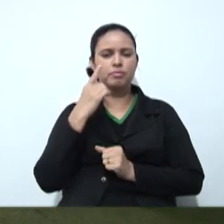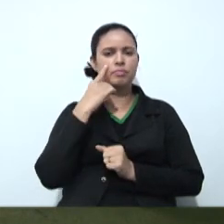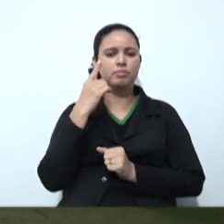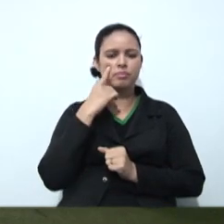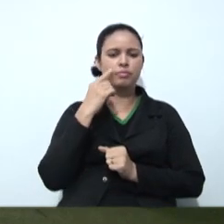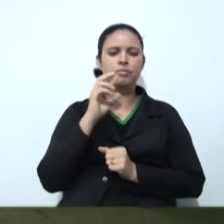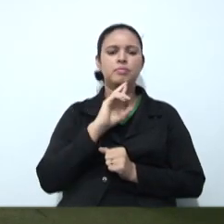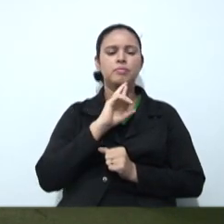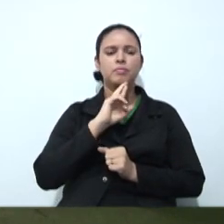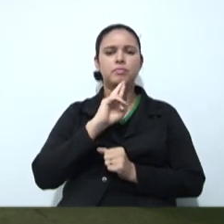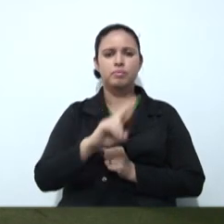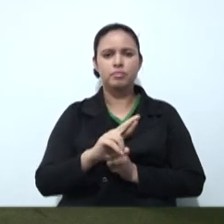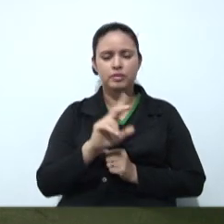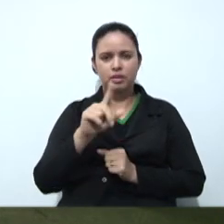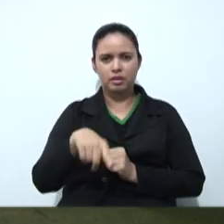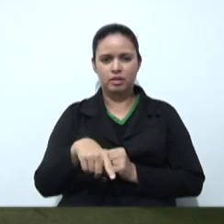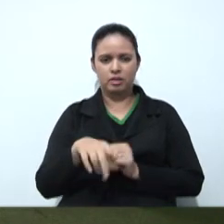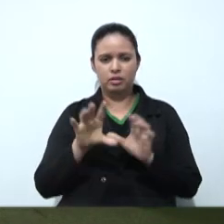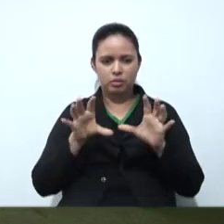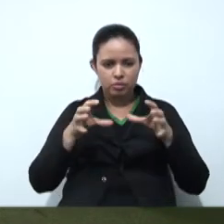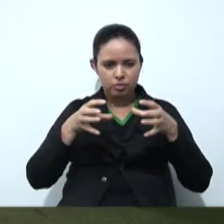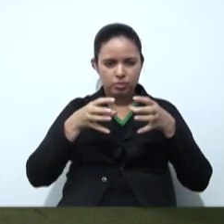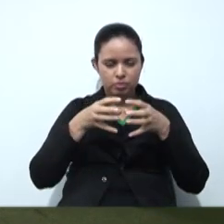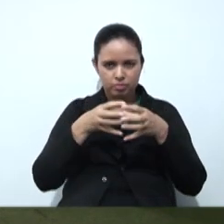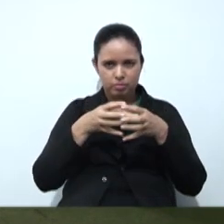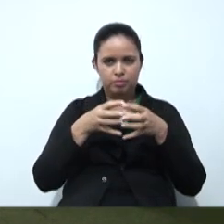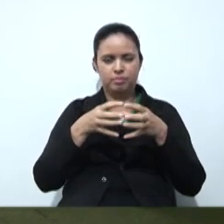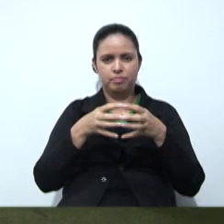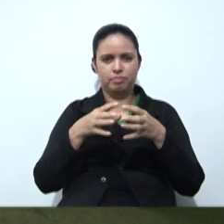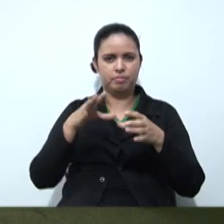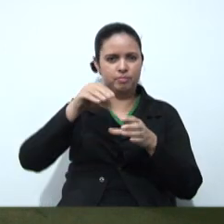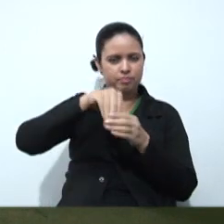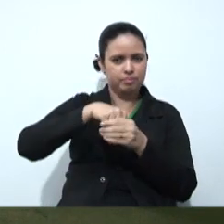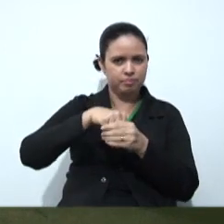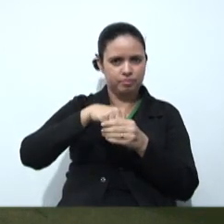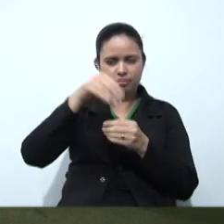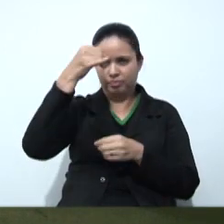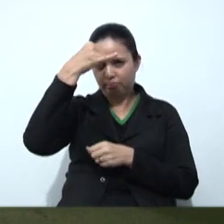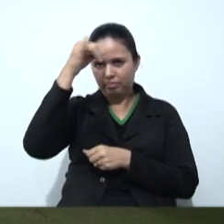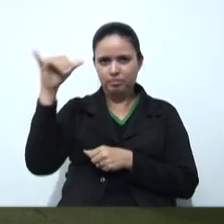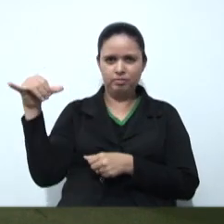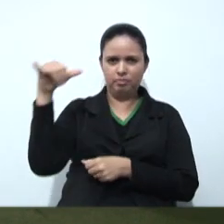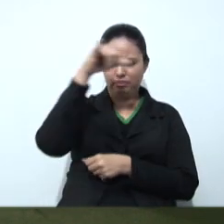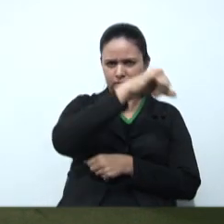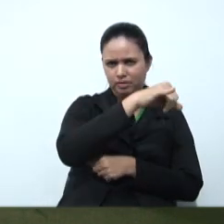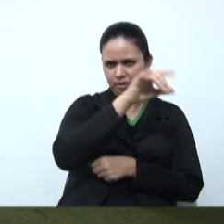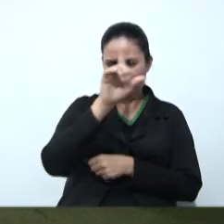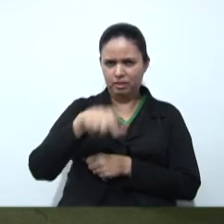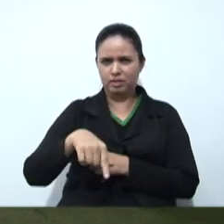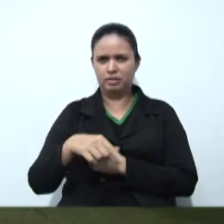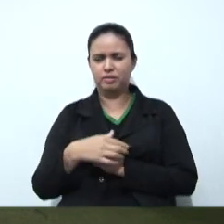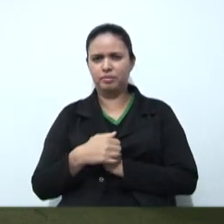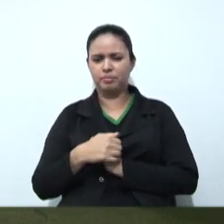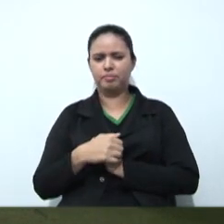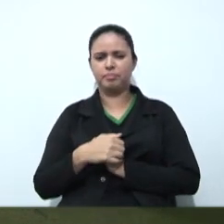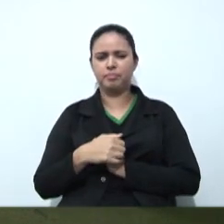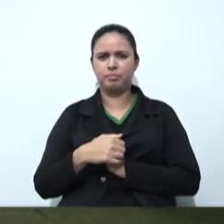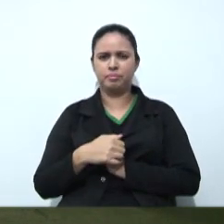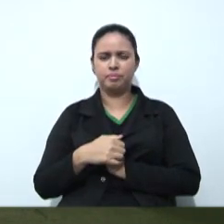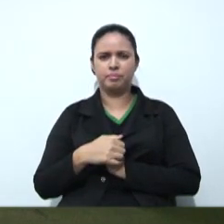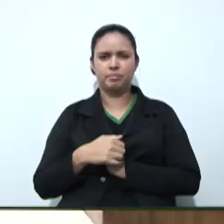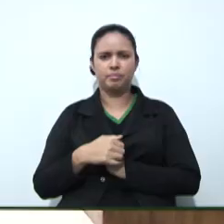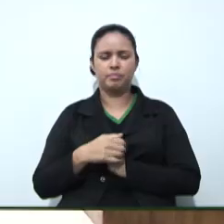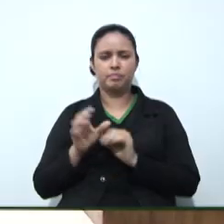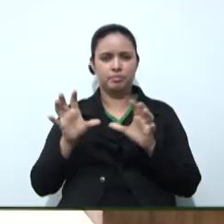resposta era Comissão Interna de Prevenção Aérea? Será? Não foi isso não. Qual foi a resposta, professor, então? É